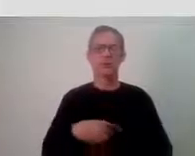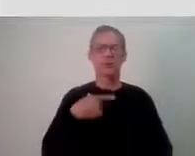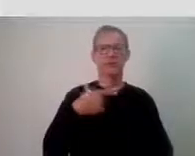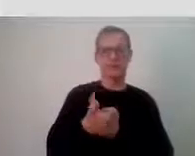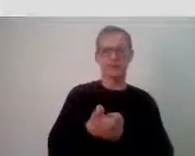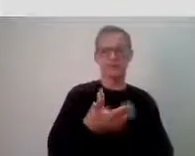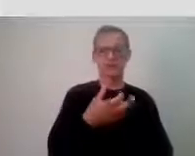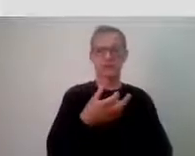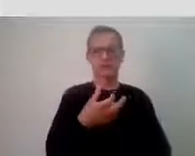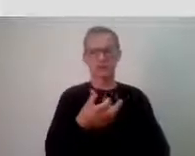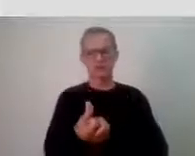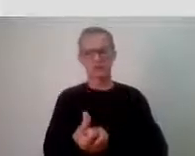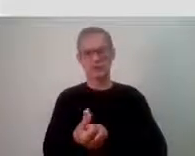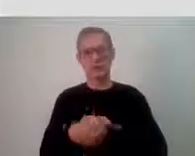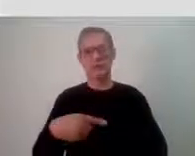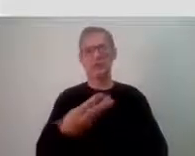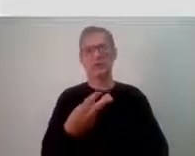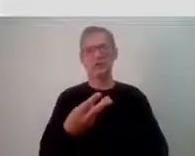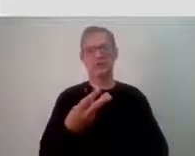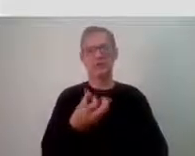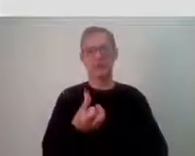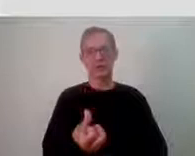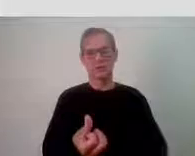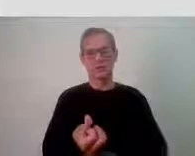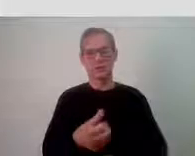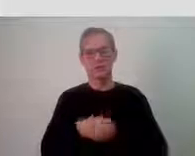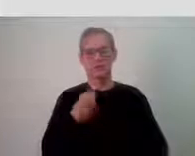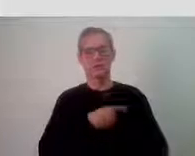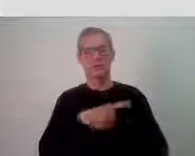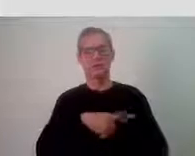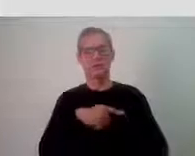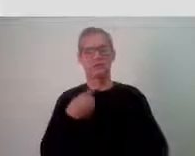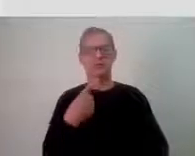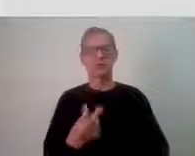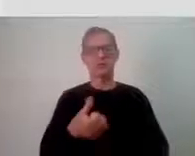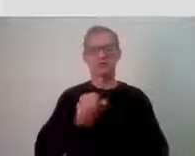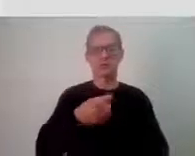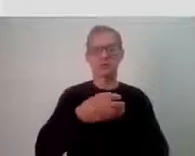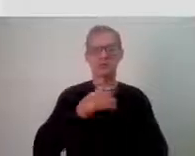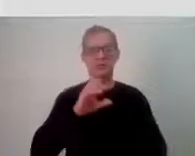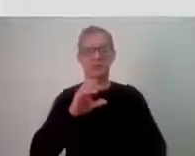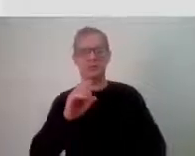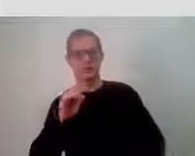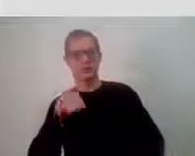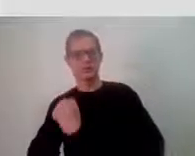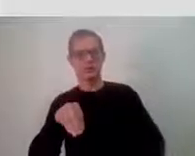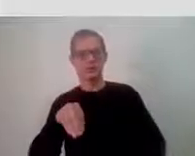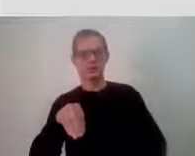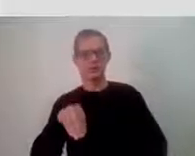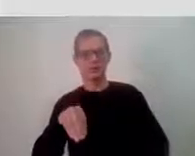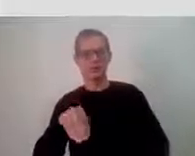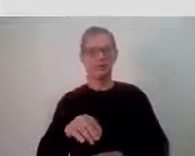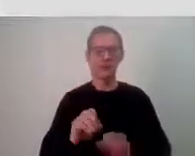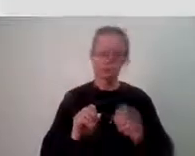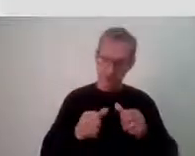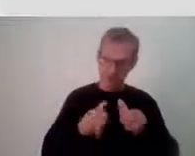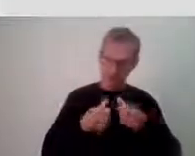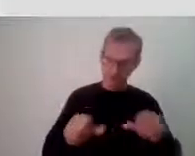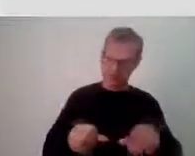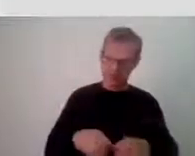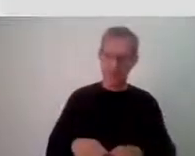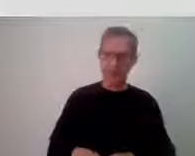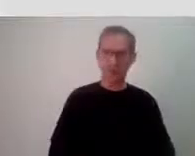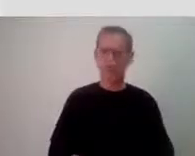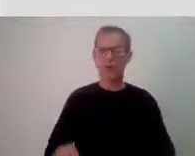216 menos 36, nós vamos ter aí 180 metros. Essa é uma